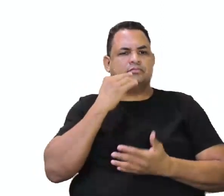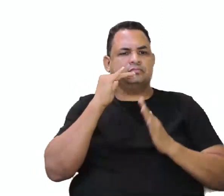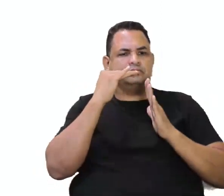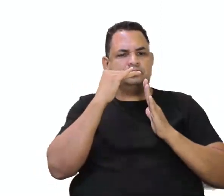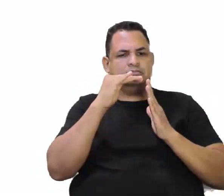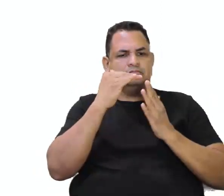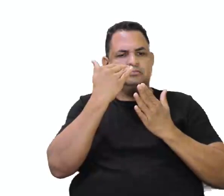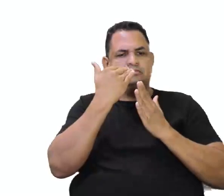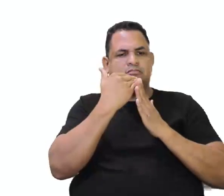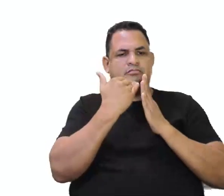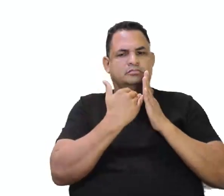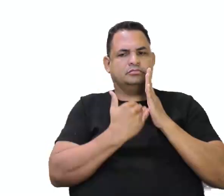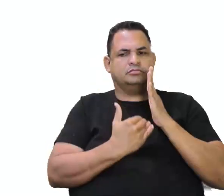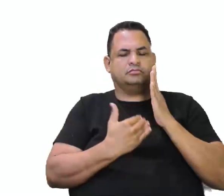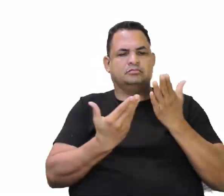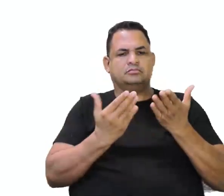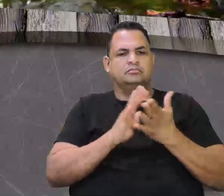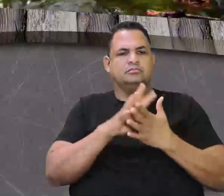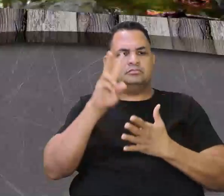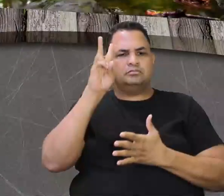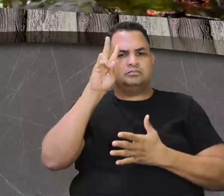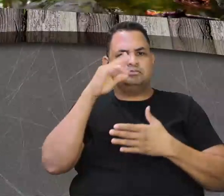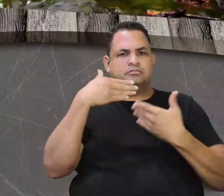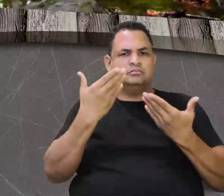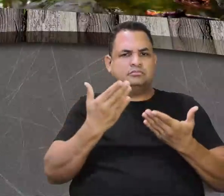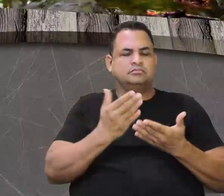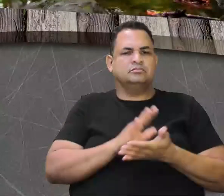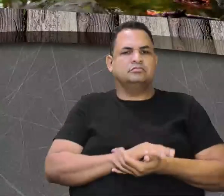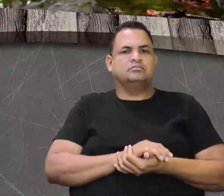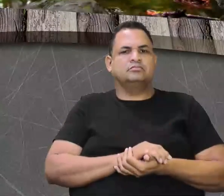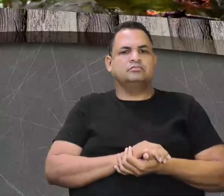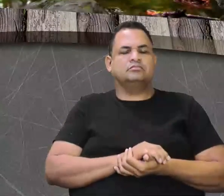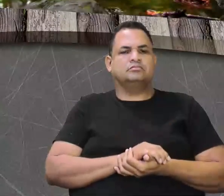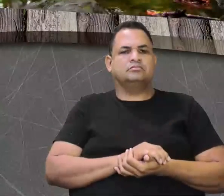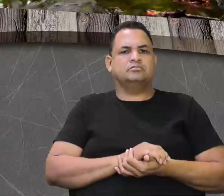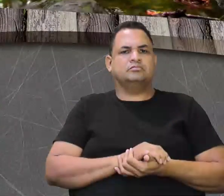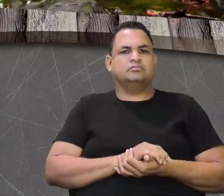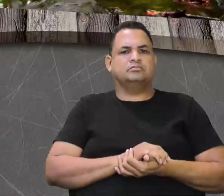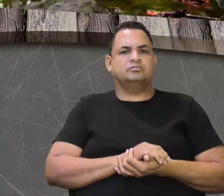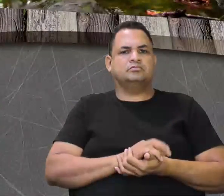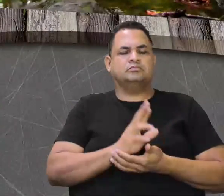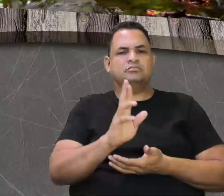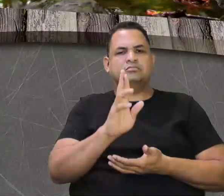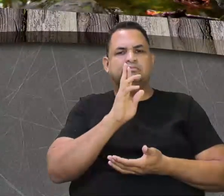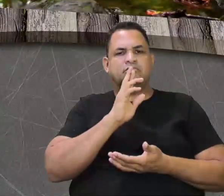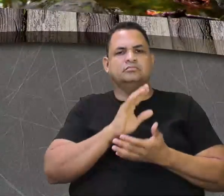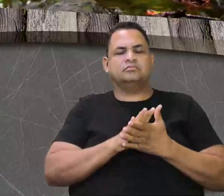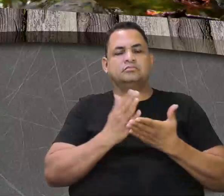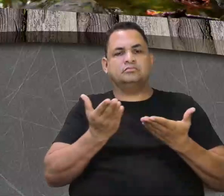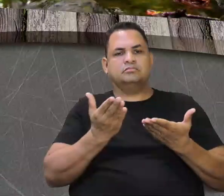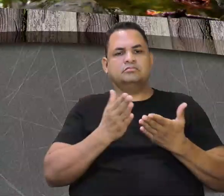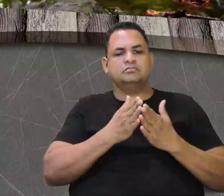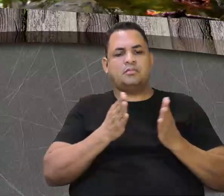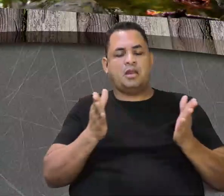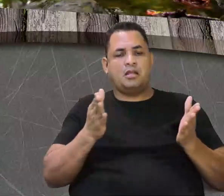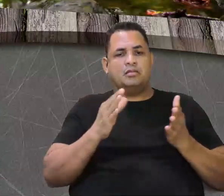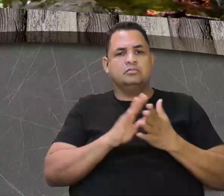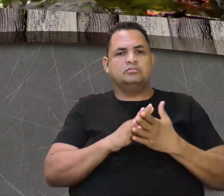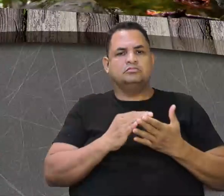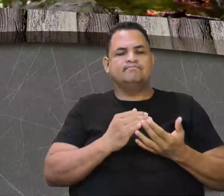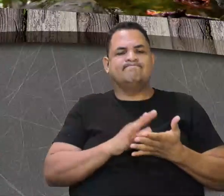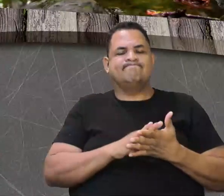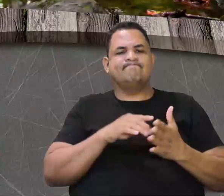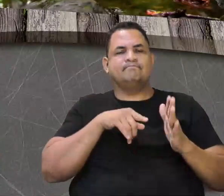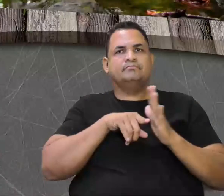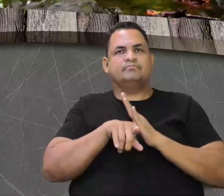cada um, tá? Mas se você lembrou um ou outro, já está valendo. As respostas abertas, perguntas abertas,